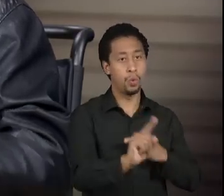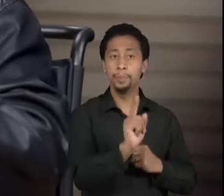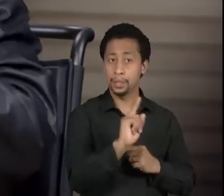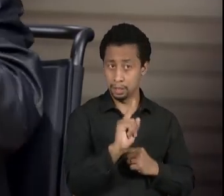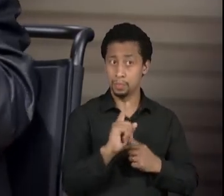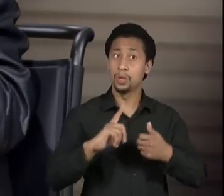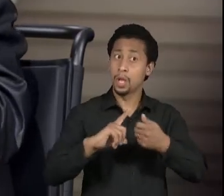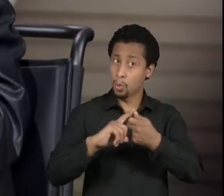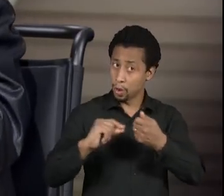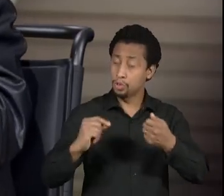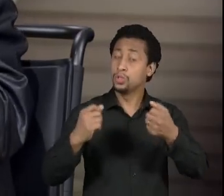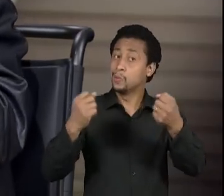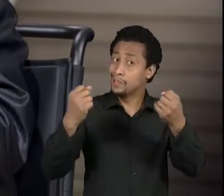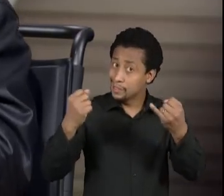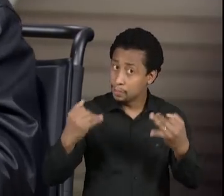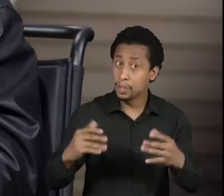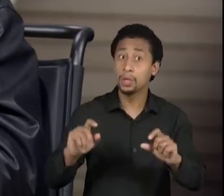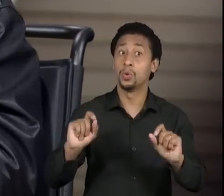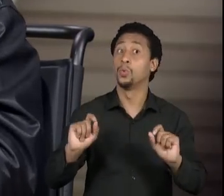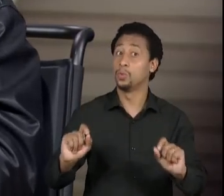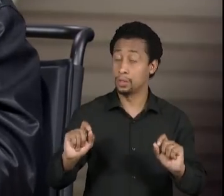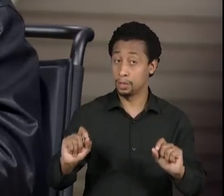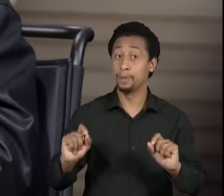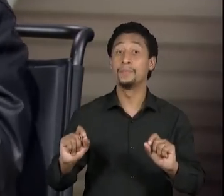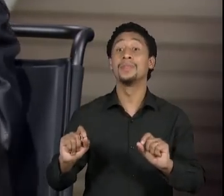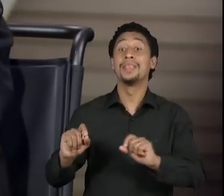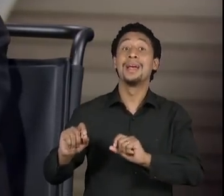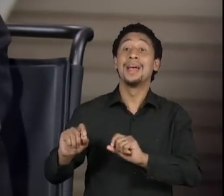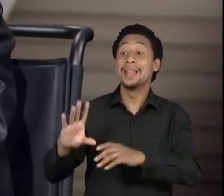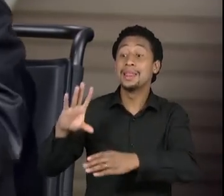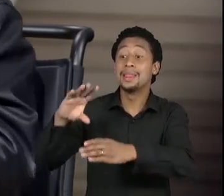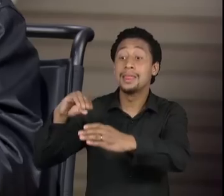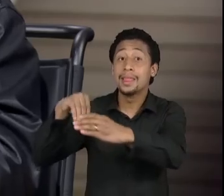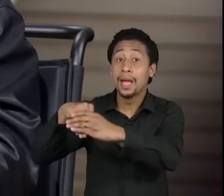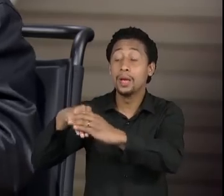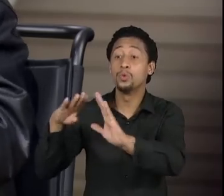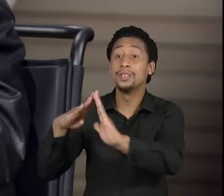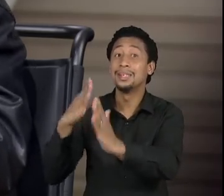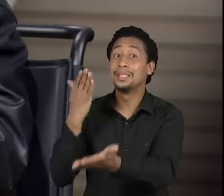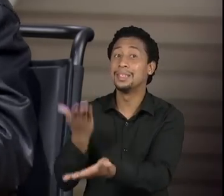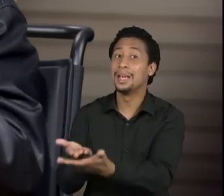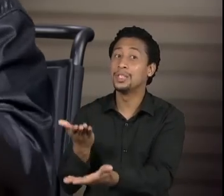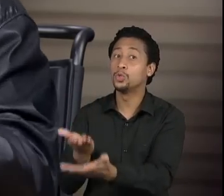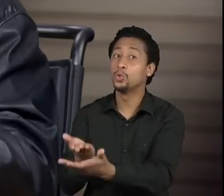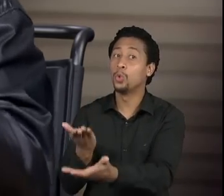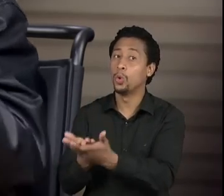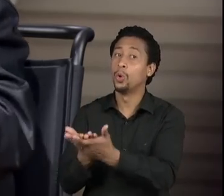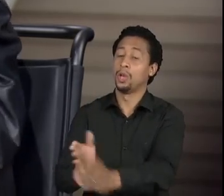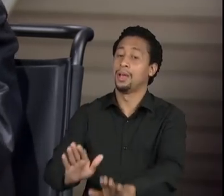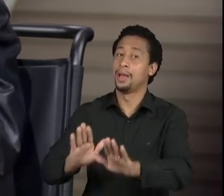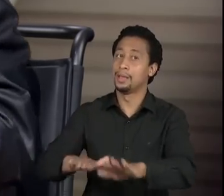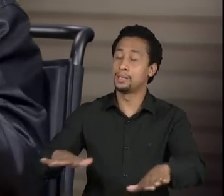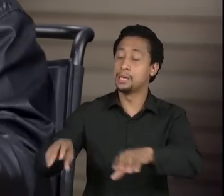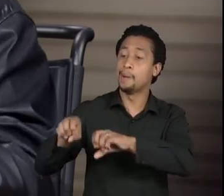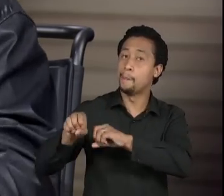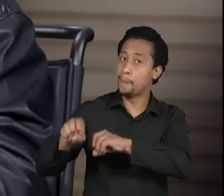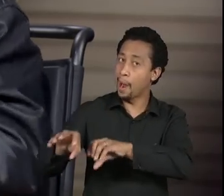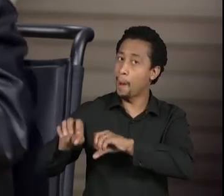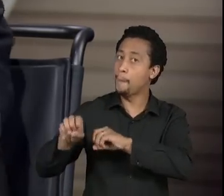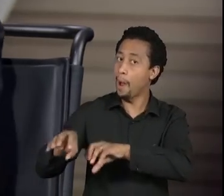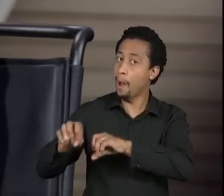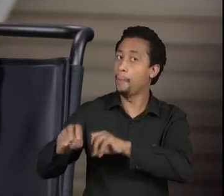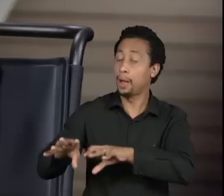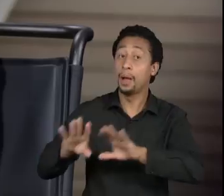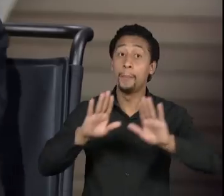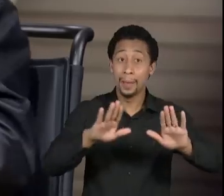diz, no contexto de uma educação escolarizada, os pais podem influenciar no tipo de ação que a escola vai ter.